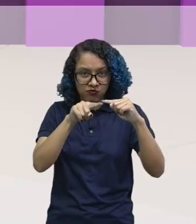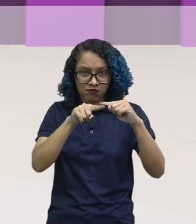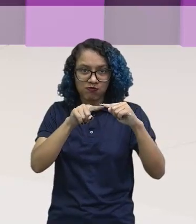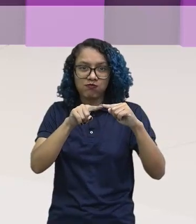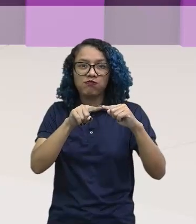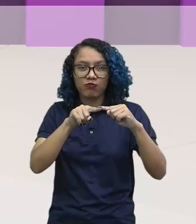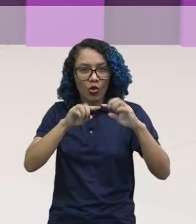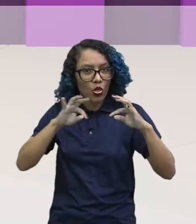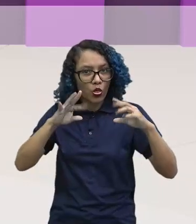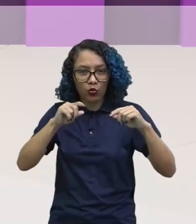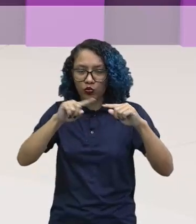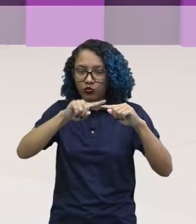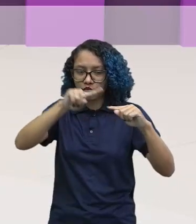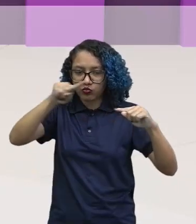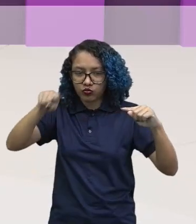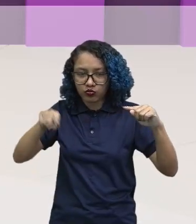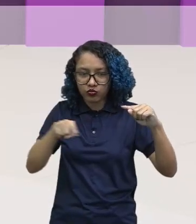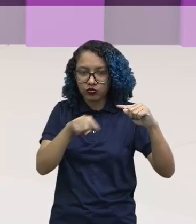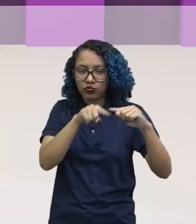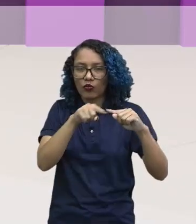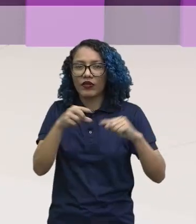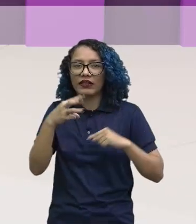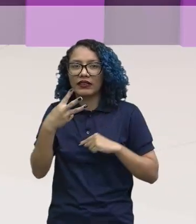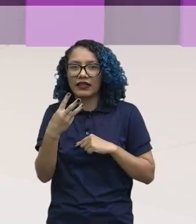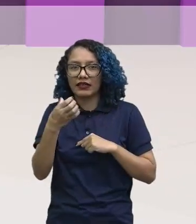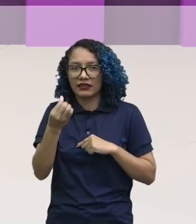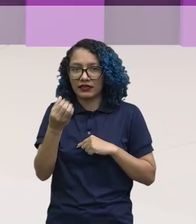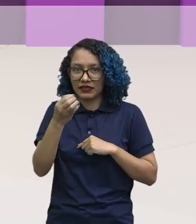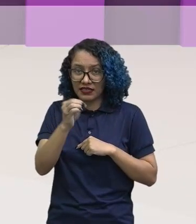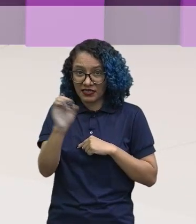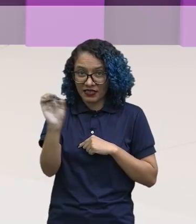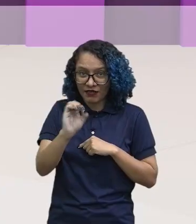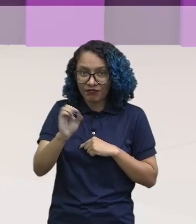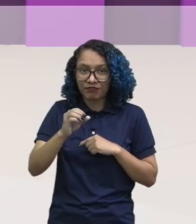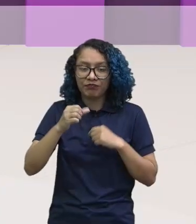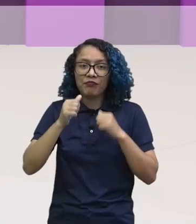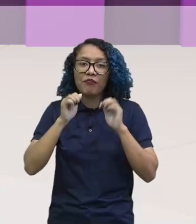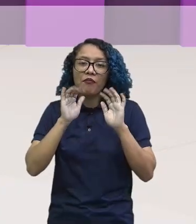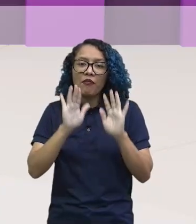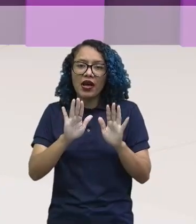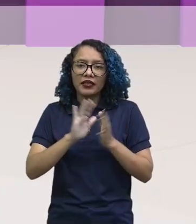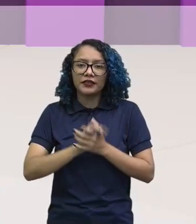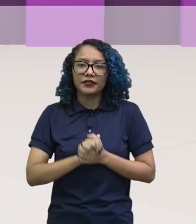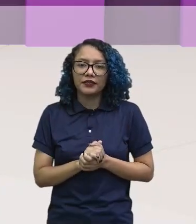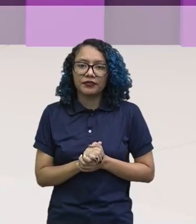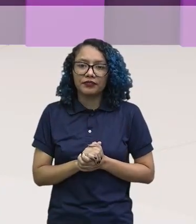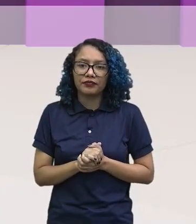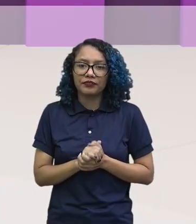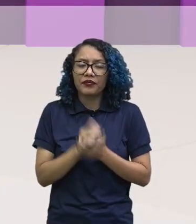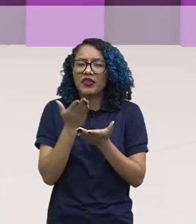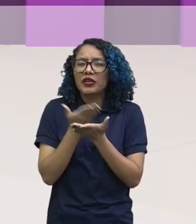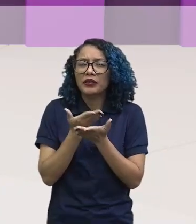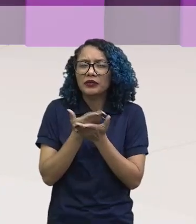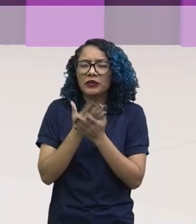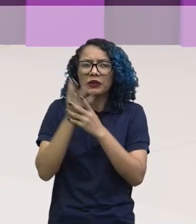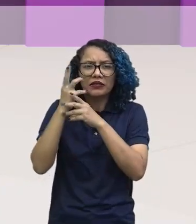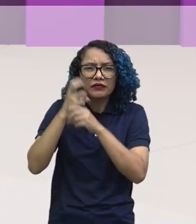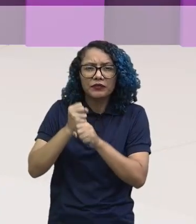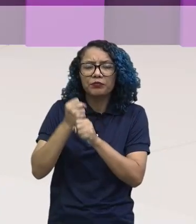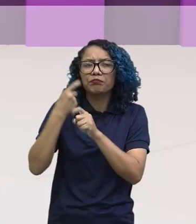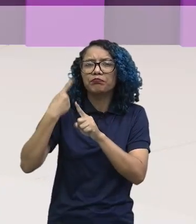bom? Ela todinha fechada vai medir 360 graus. Mas professor, por que você está nos fazendo lembrar isso? É porque nós